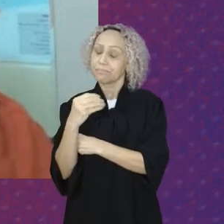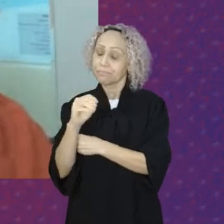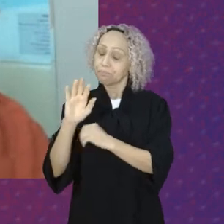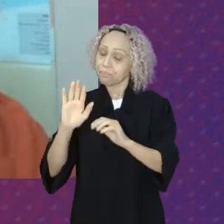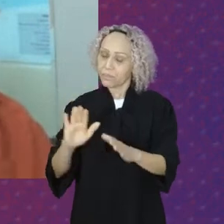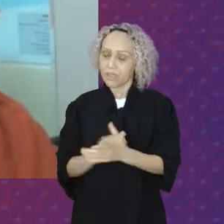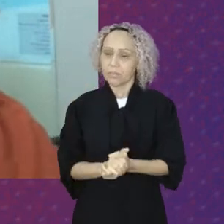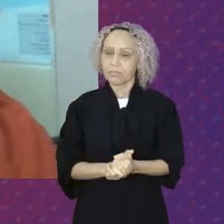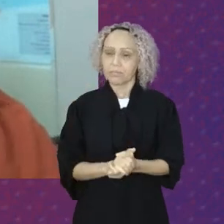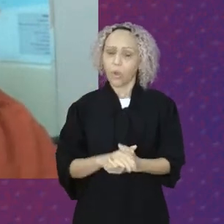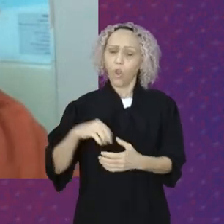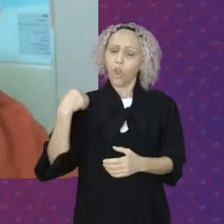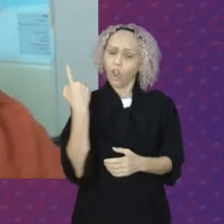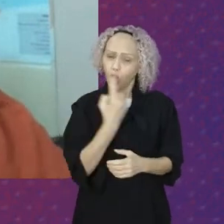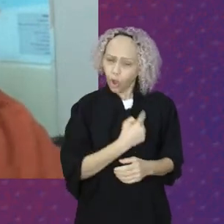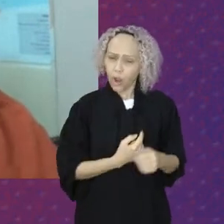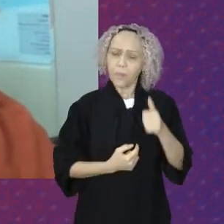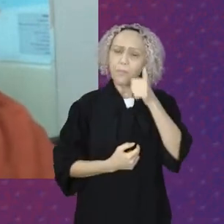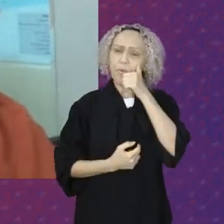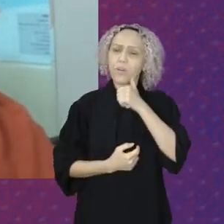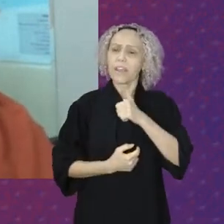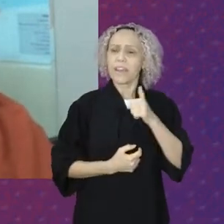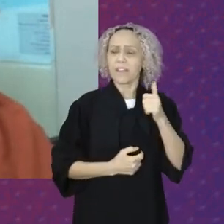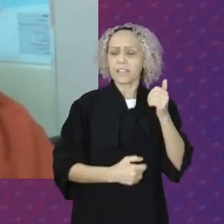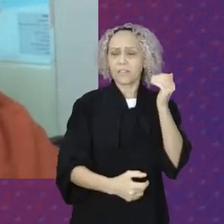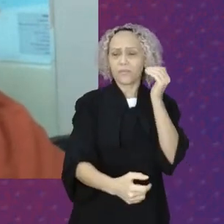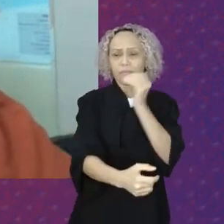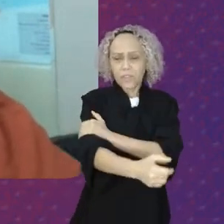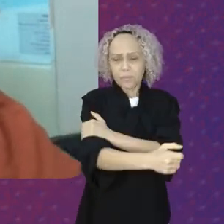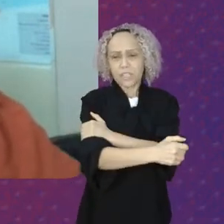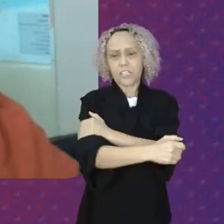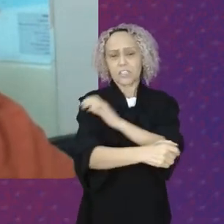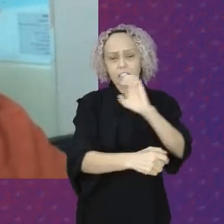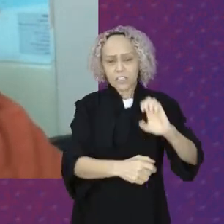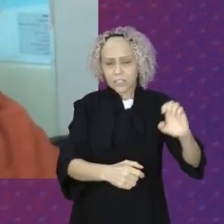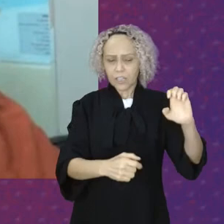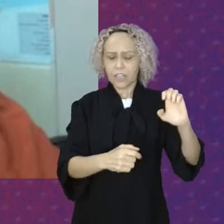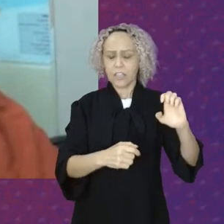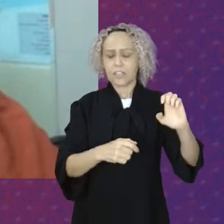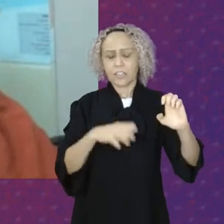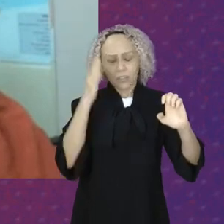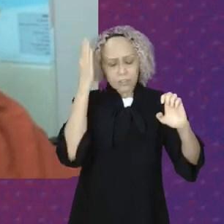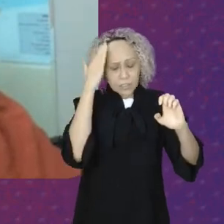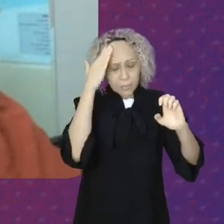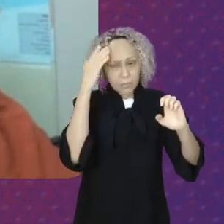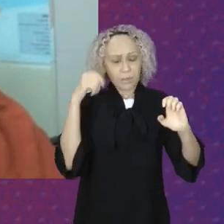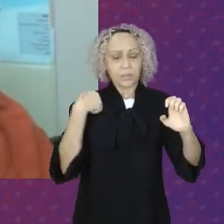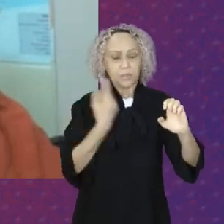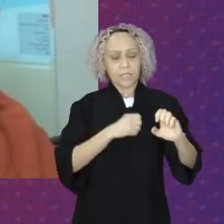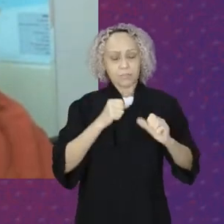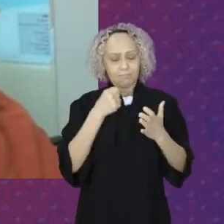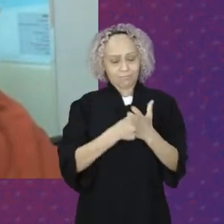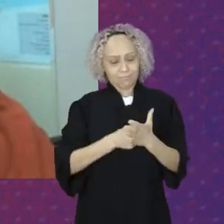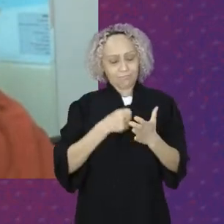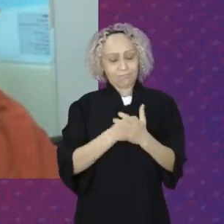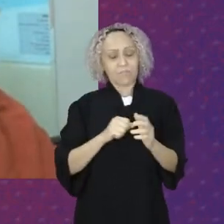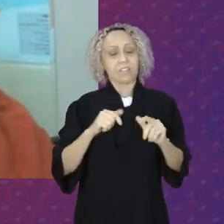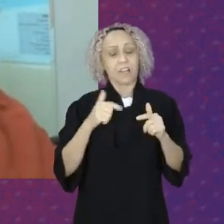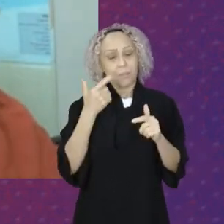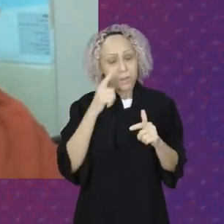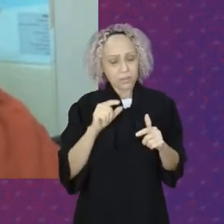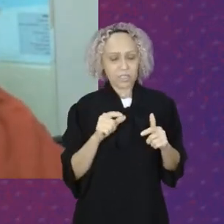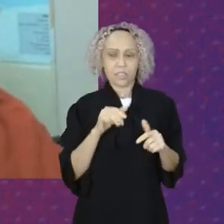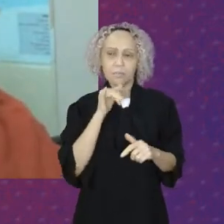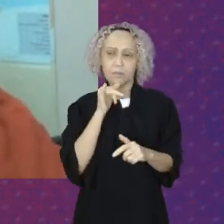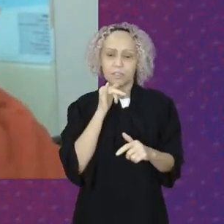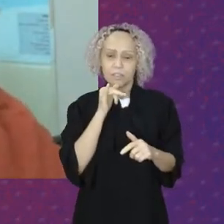esquerda. Nós temos que cuidar do pré-natal, dar todo o acompanhamento, que a realidade do país, das mulheres de periferia, não é